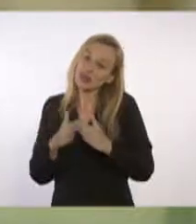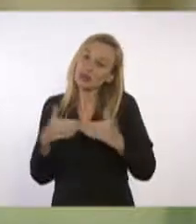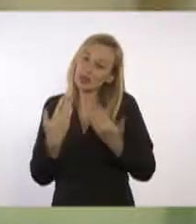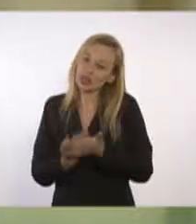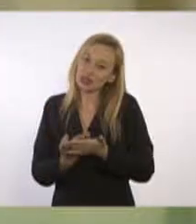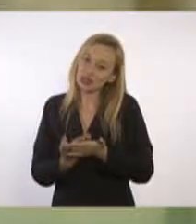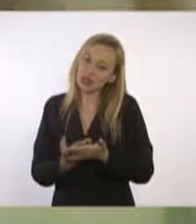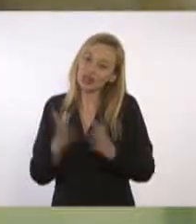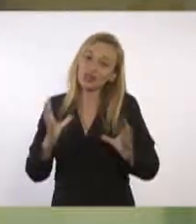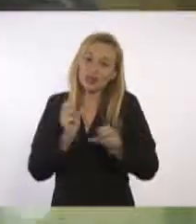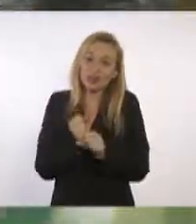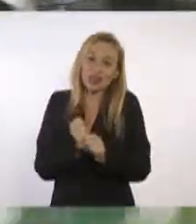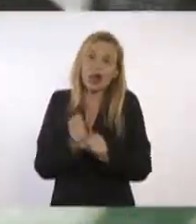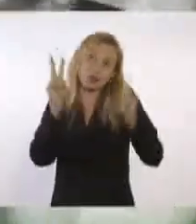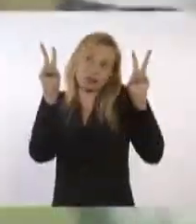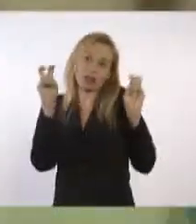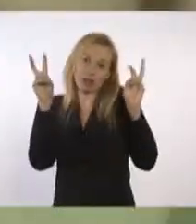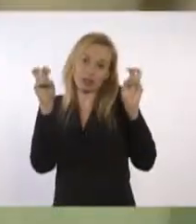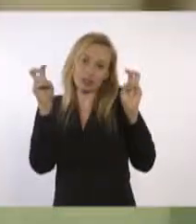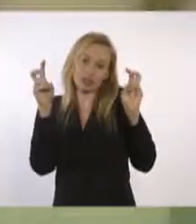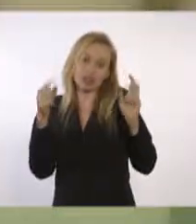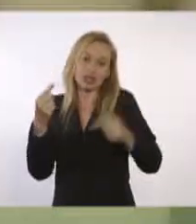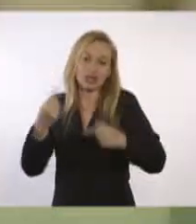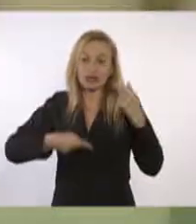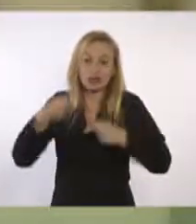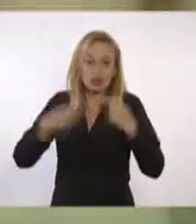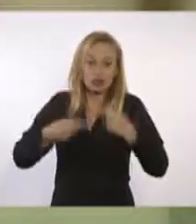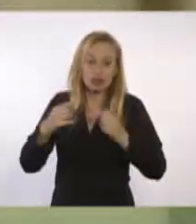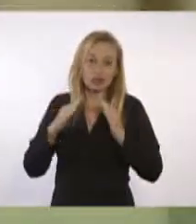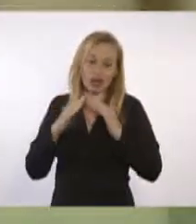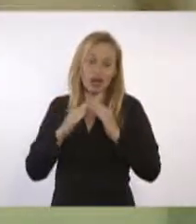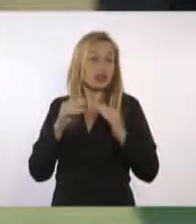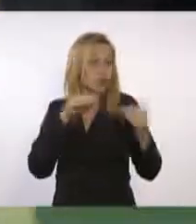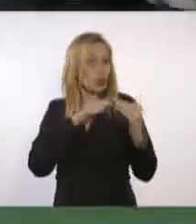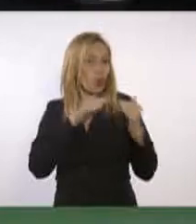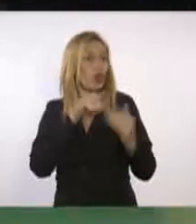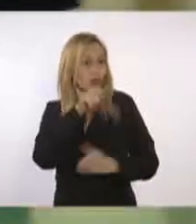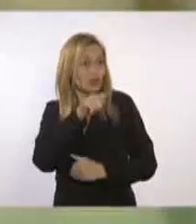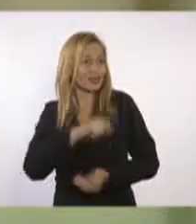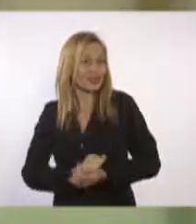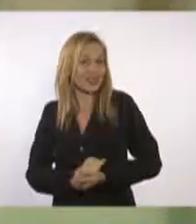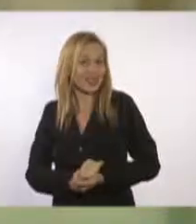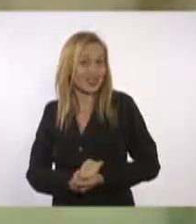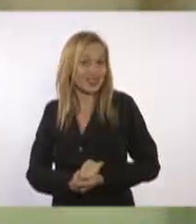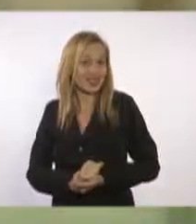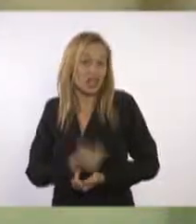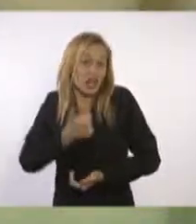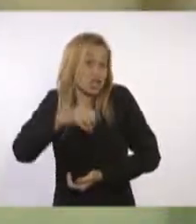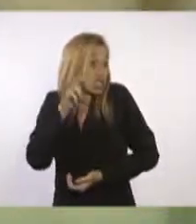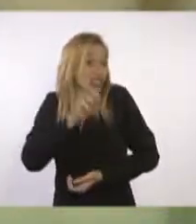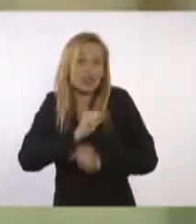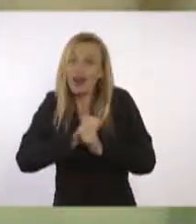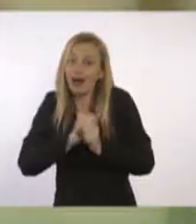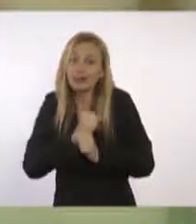tributária. É um tema que eu debato nessa casa e concordo com Vossa Excelência há 15 anos. Só